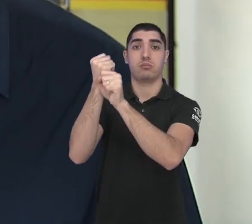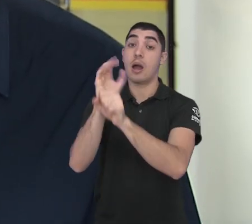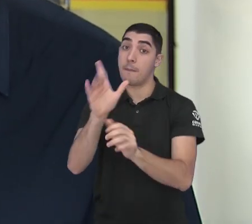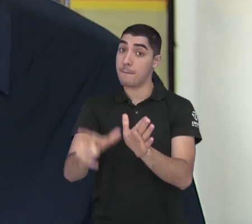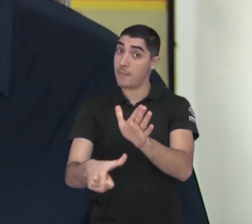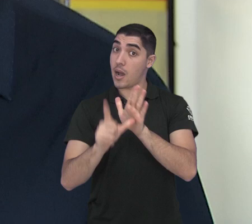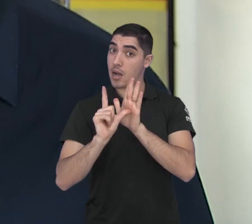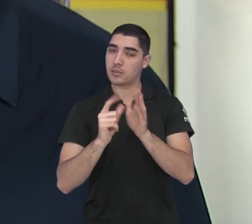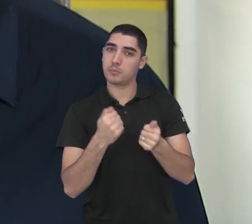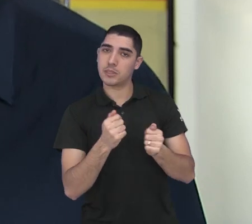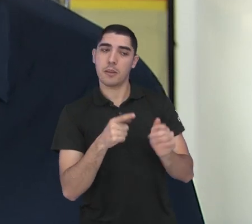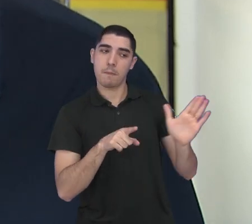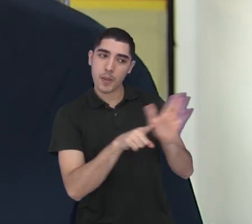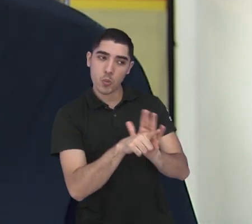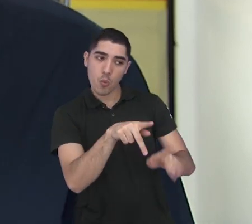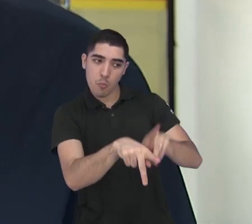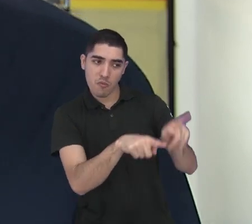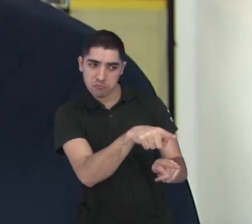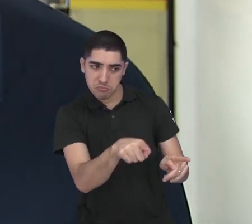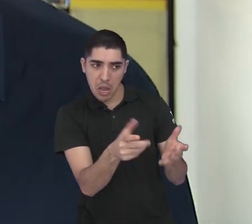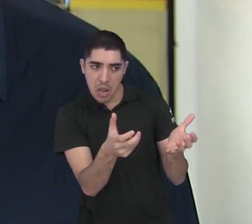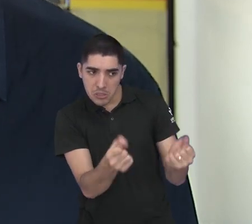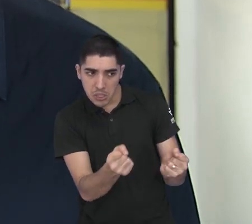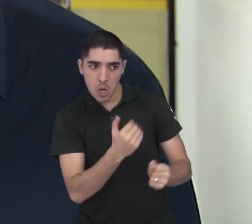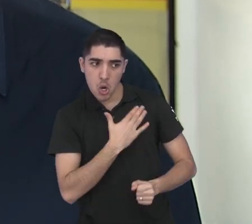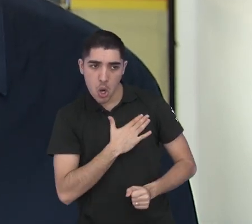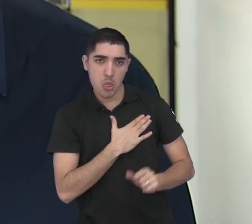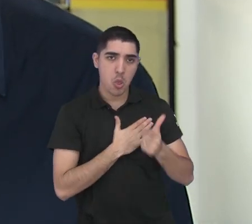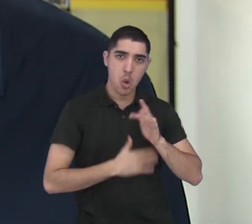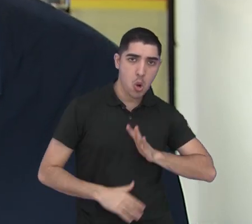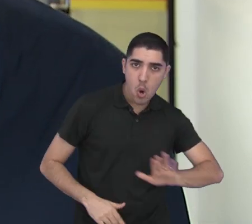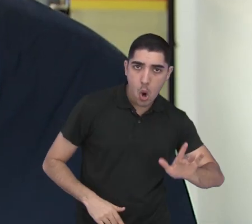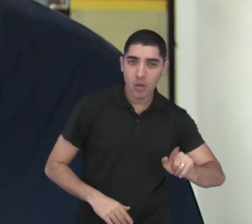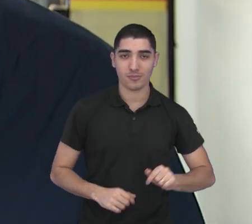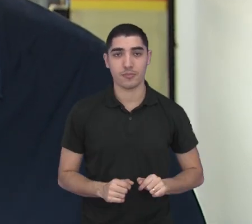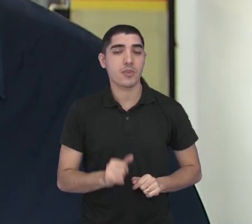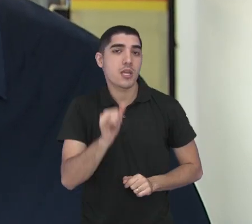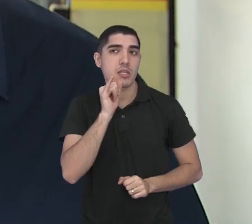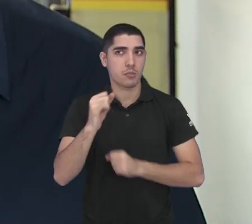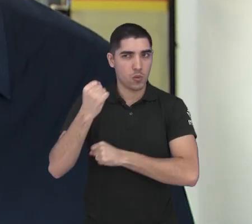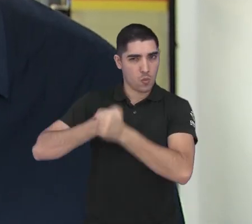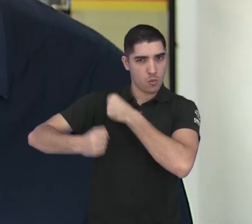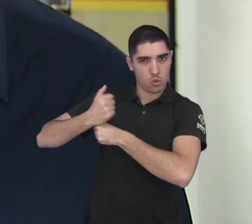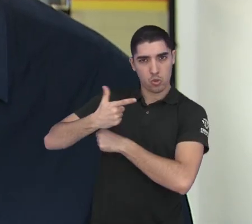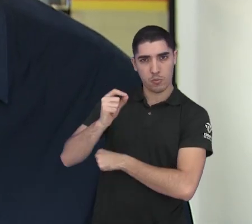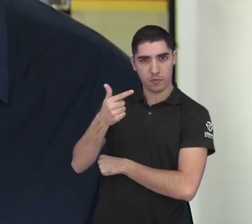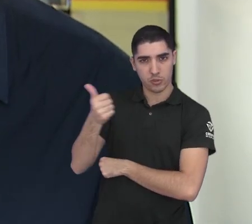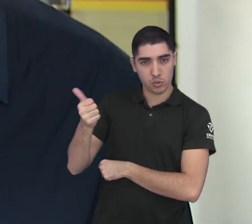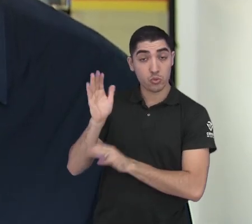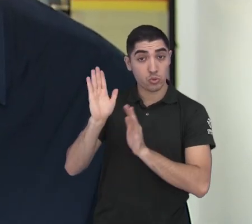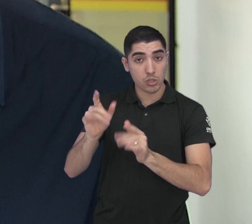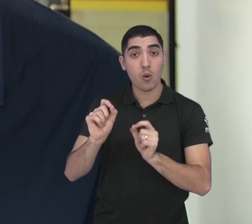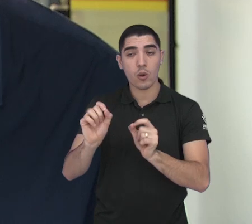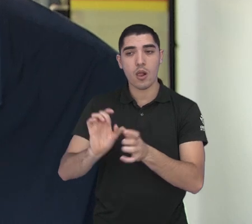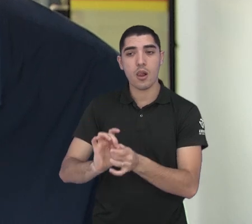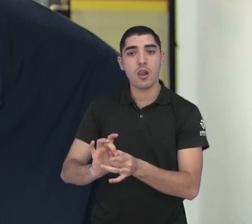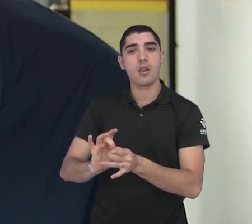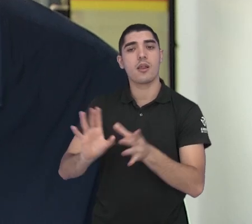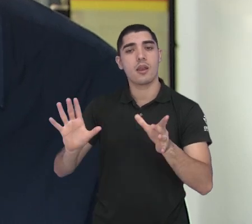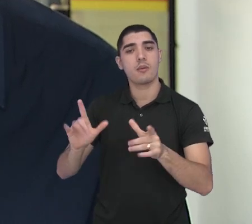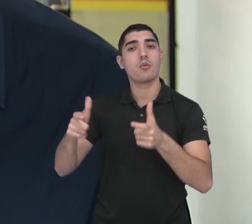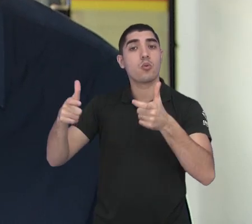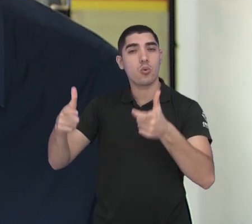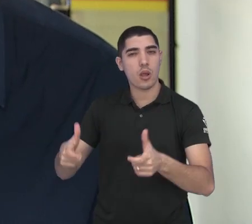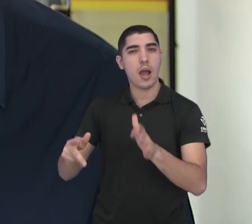a população o que ela acha disso, se ela é favorável ou não. Por exemplo, 2021 teve a votação da liberação